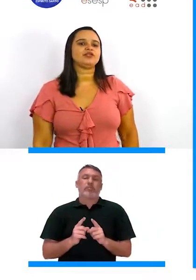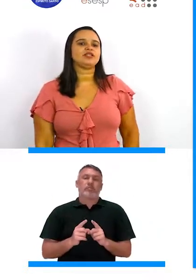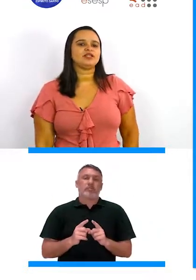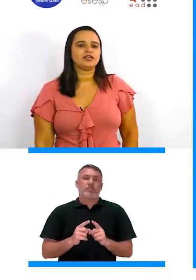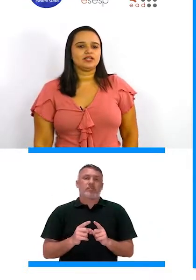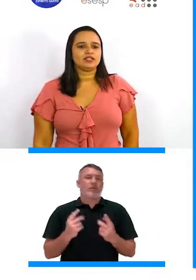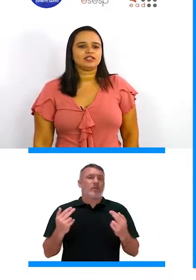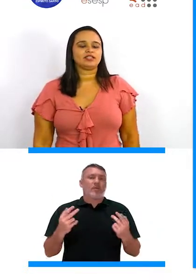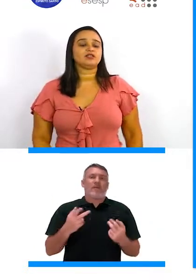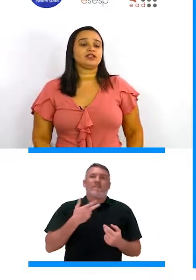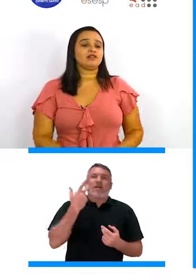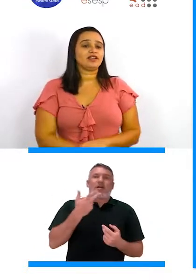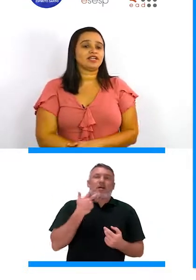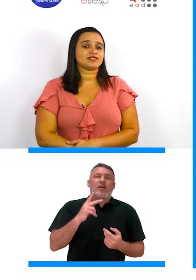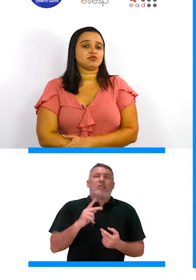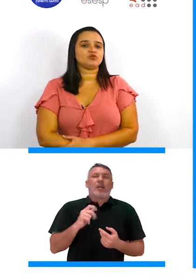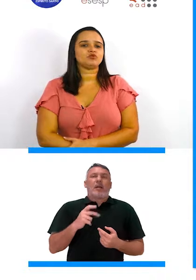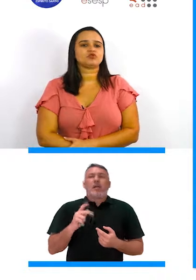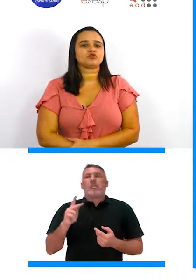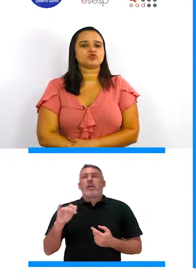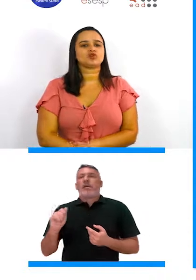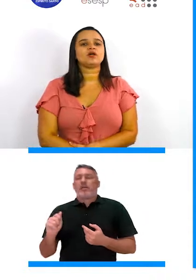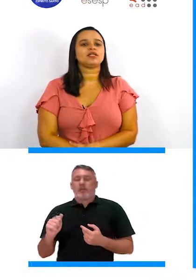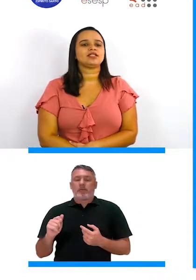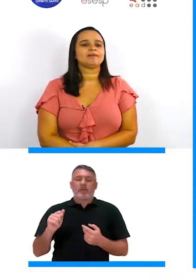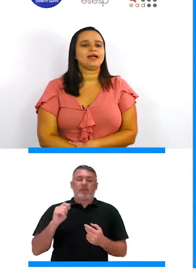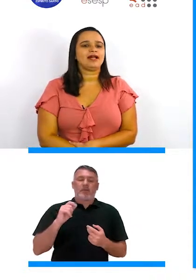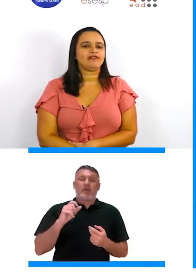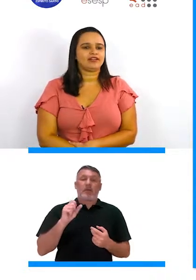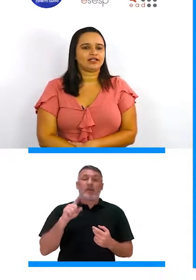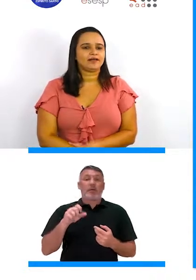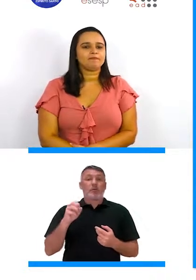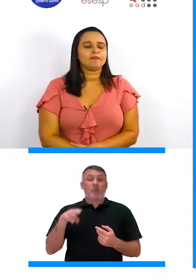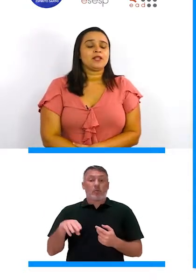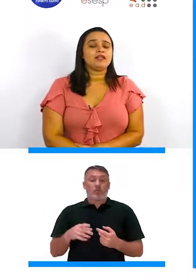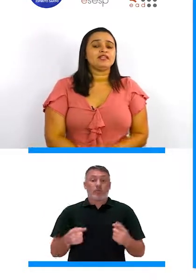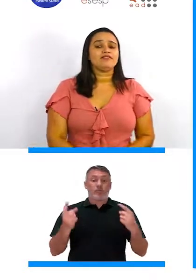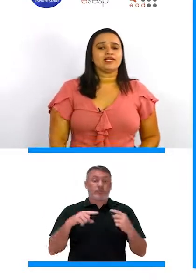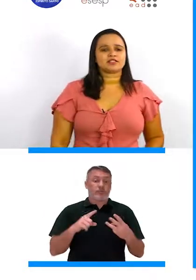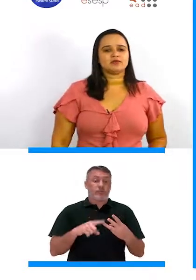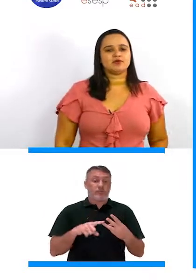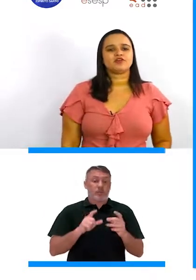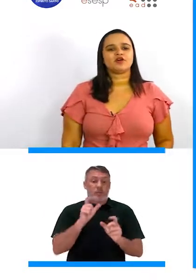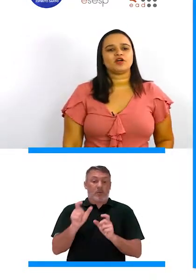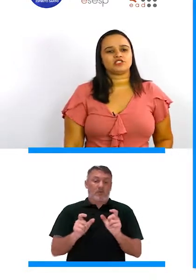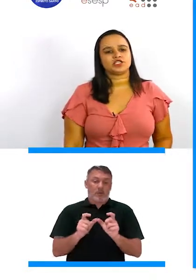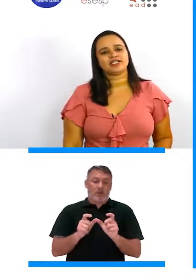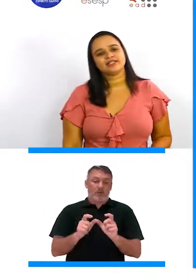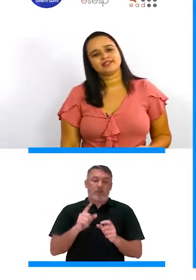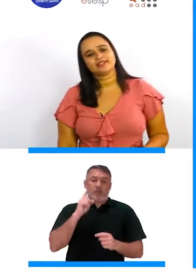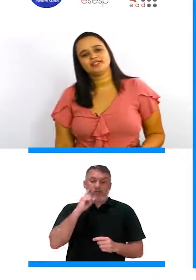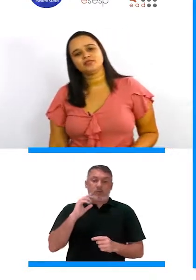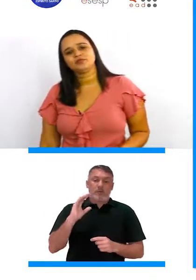Transformei num I. Então, tem uma variação no som ali da palavra, né? Na variação